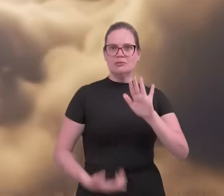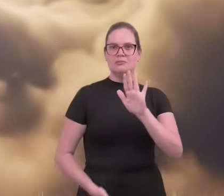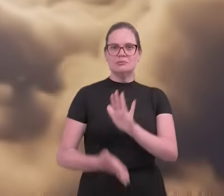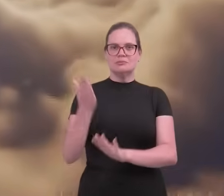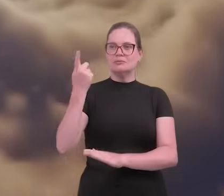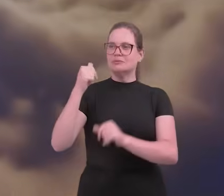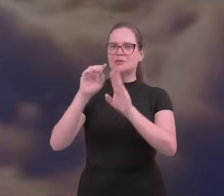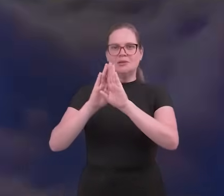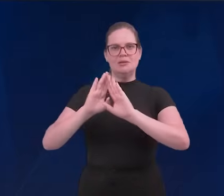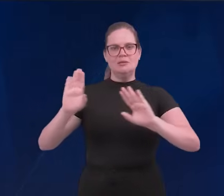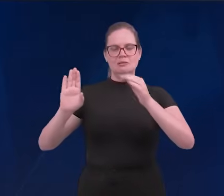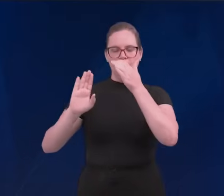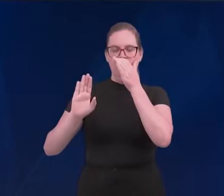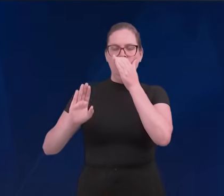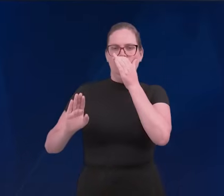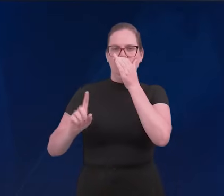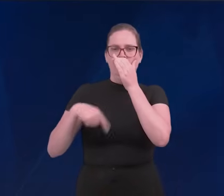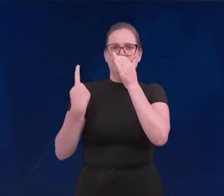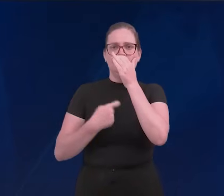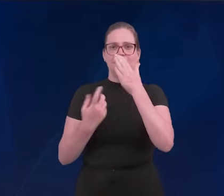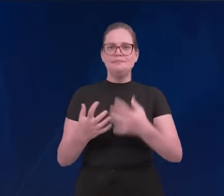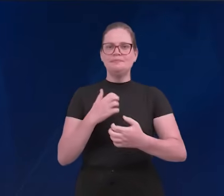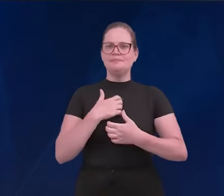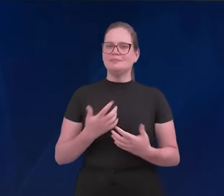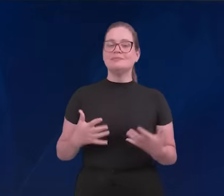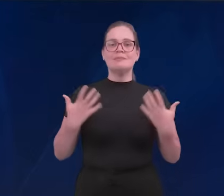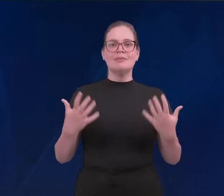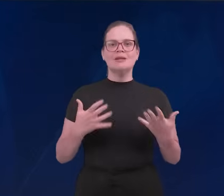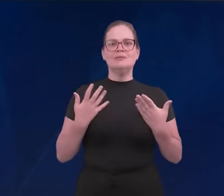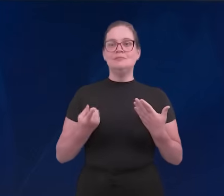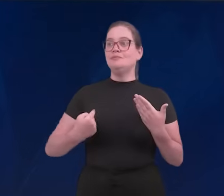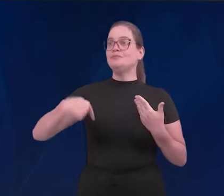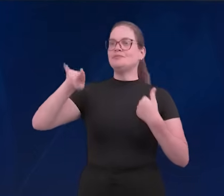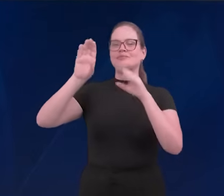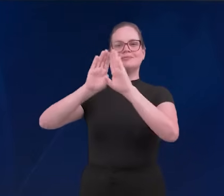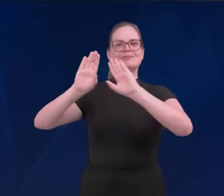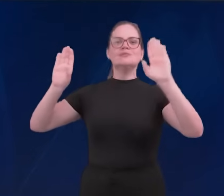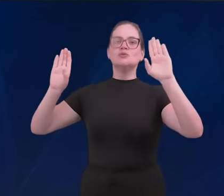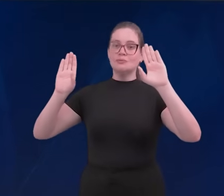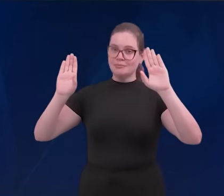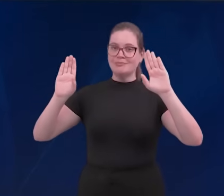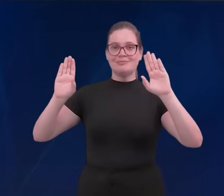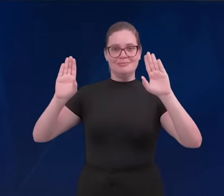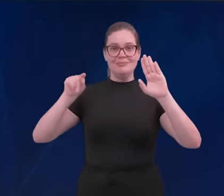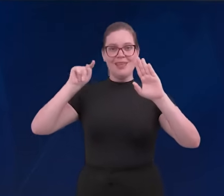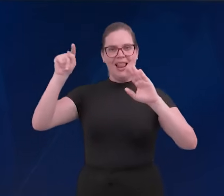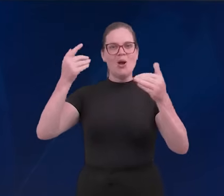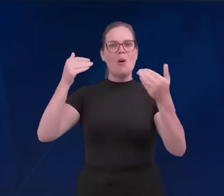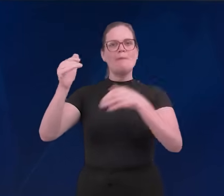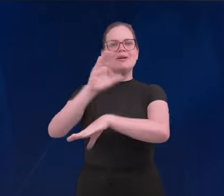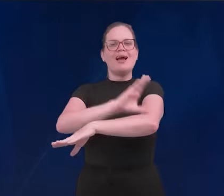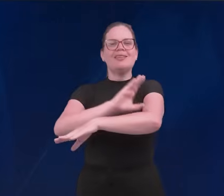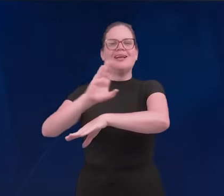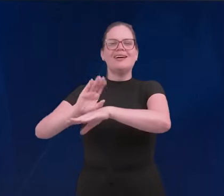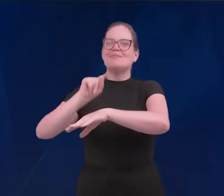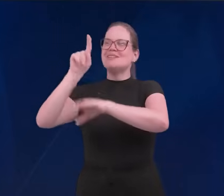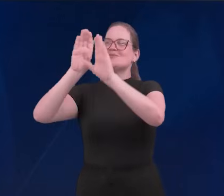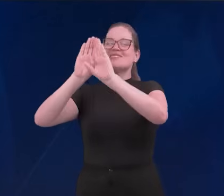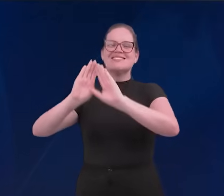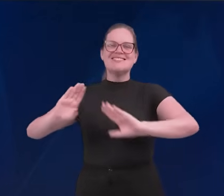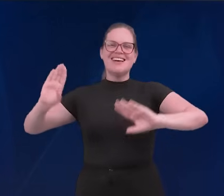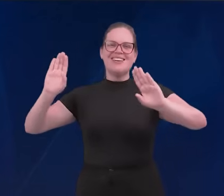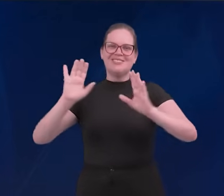subir animosamente agora para Canaã celestial. Jesus